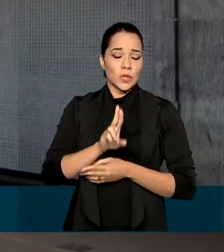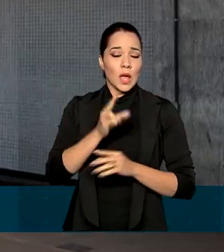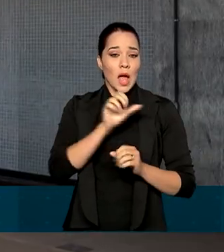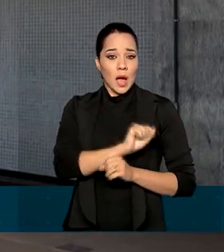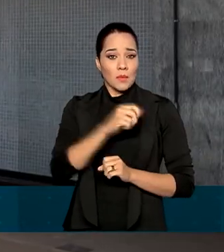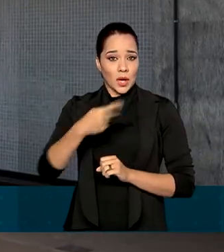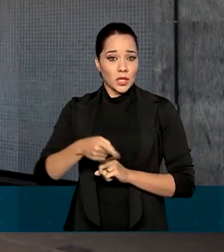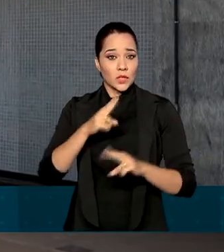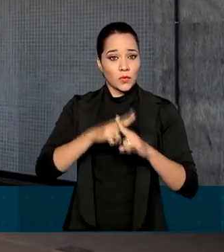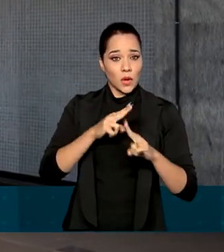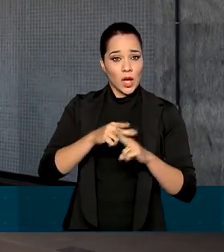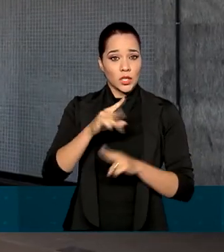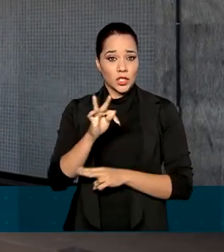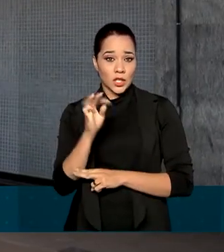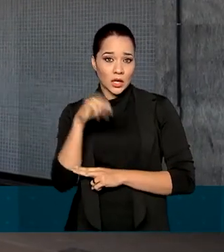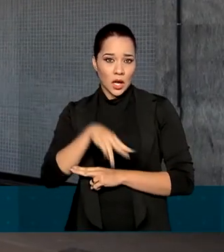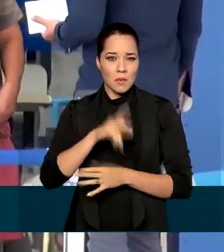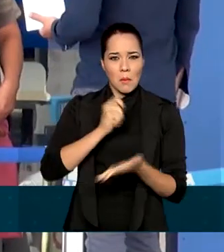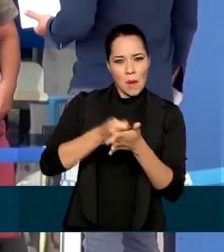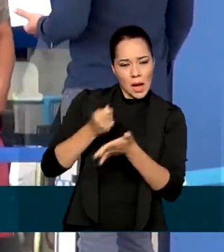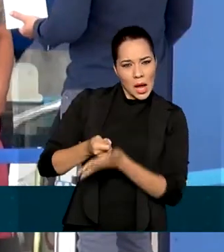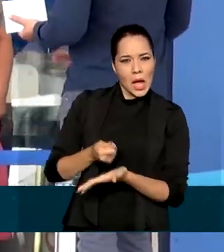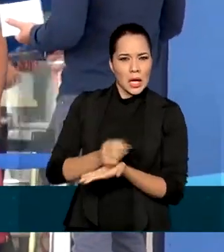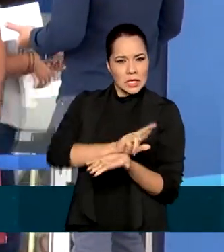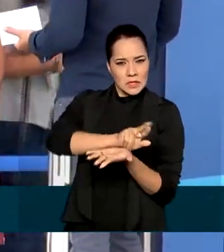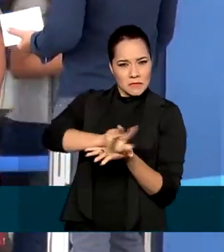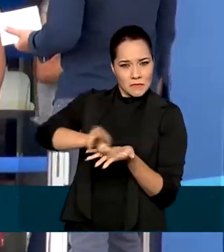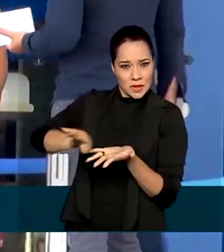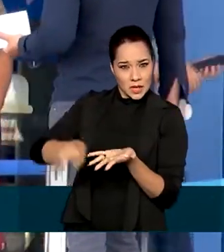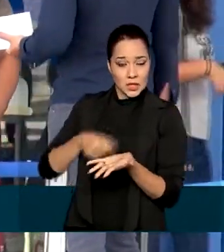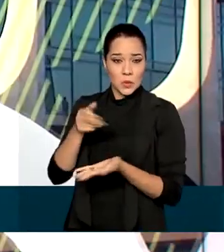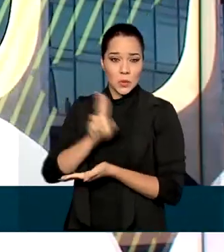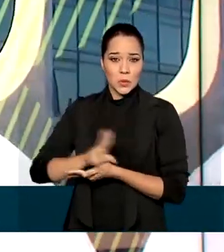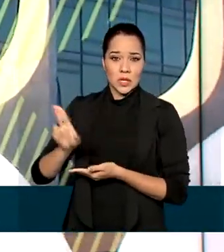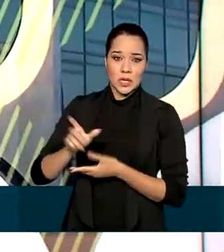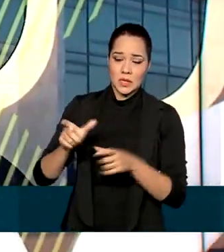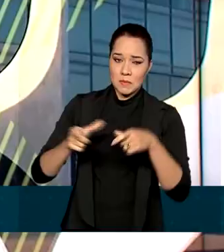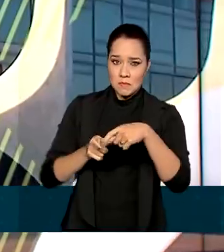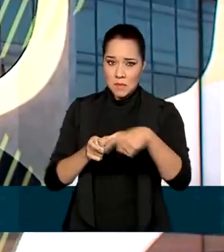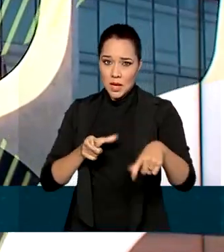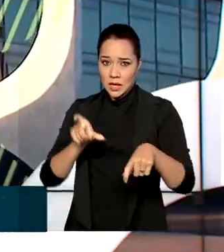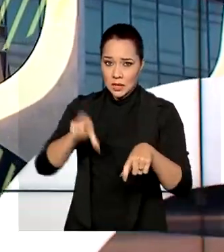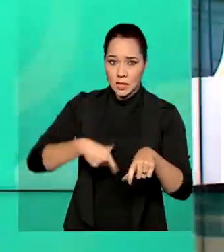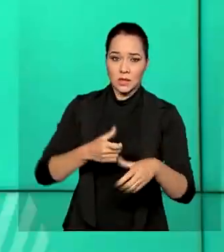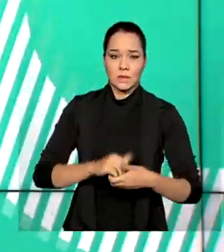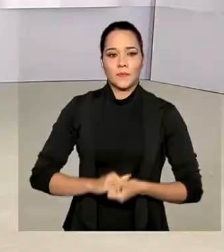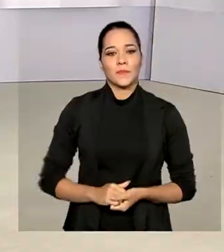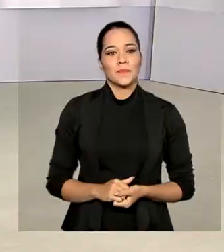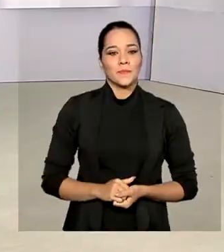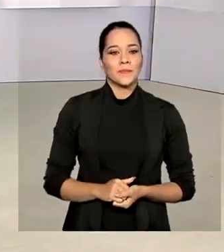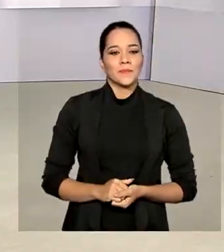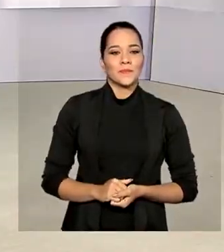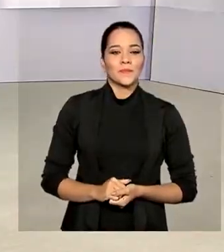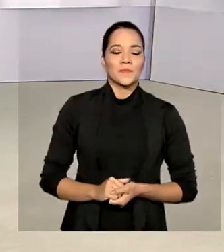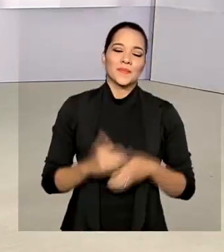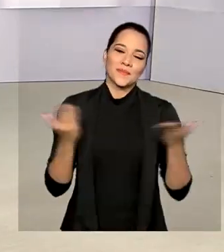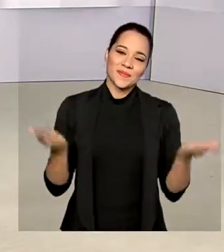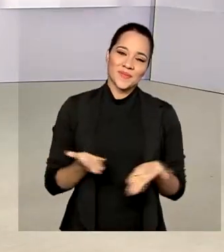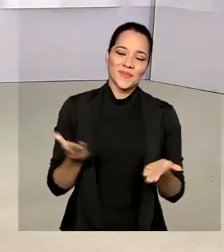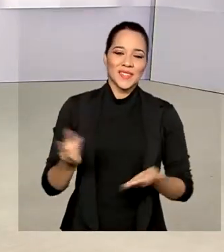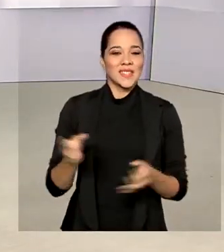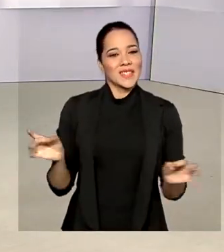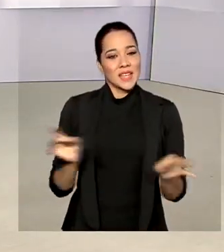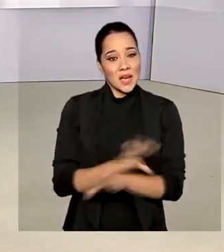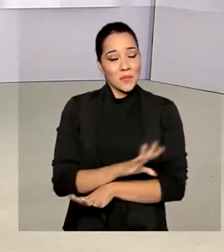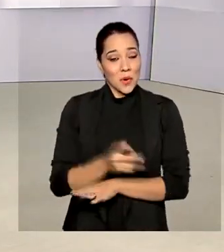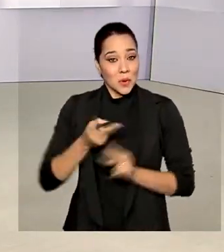para pagamento de boletos, compras na internet e pelas maquininhas em estabelecimentos comerciais. A gente fica